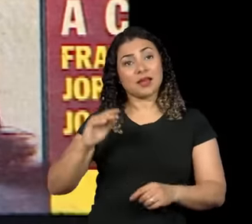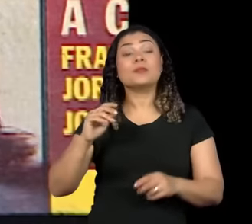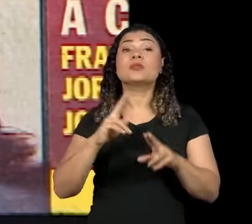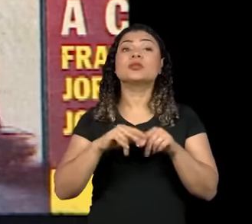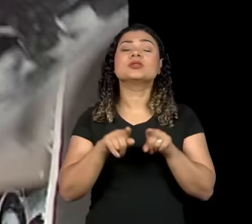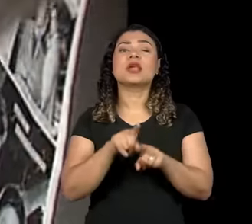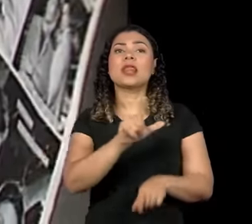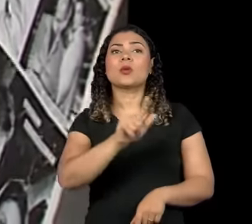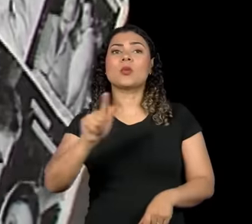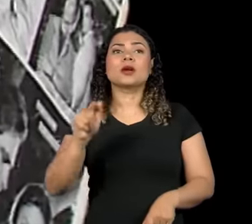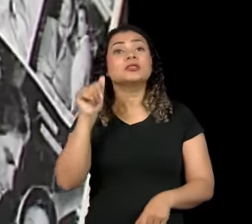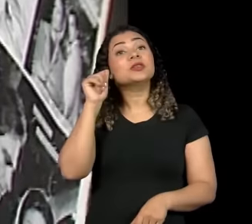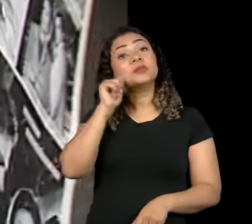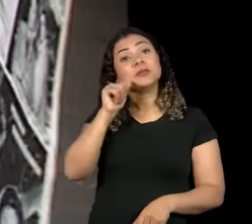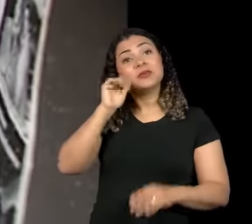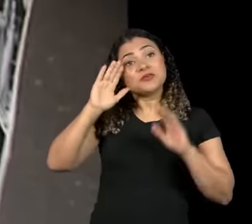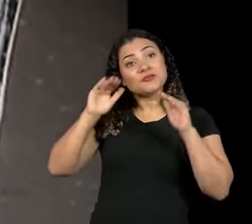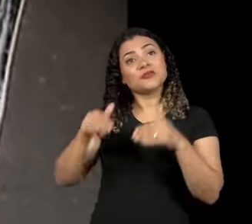principalmente ao público feminino.